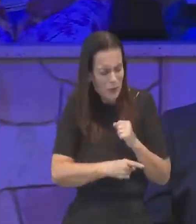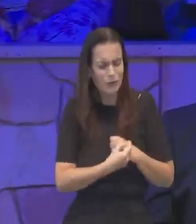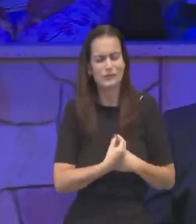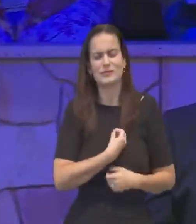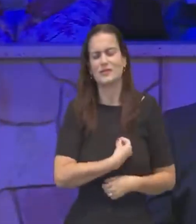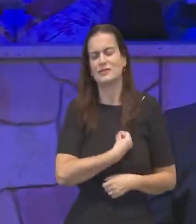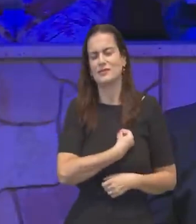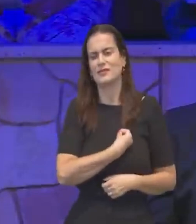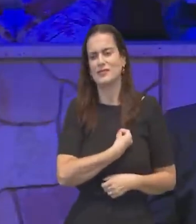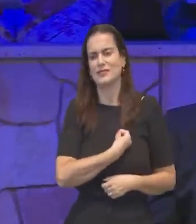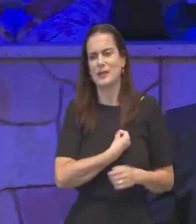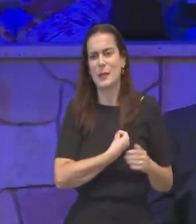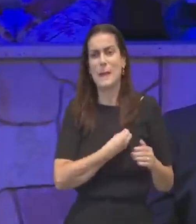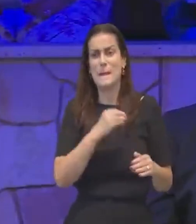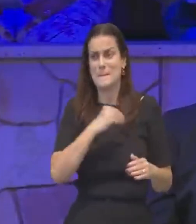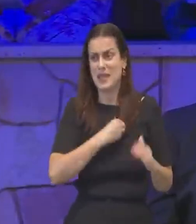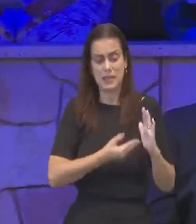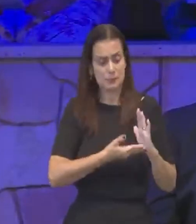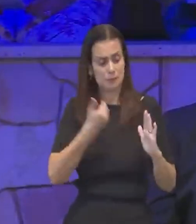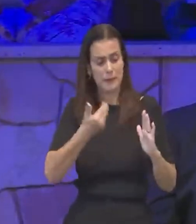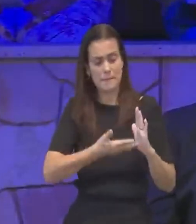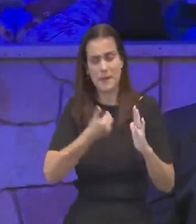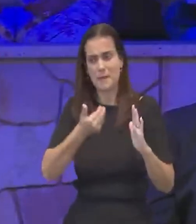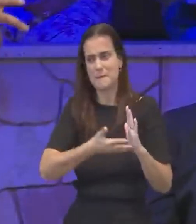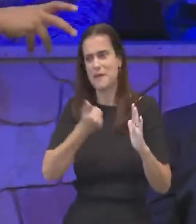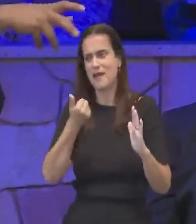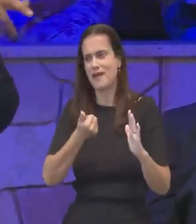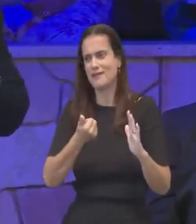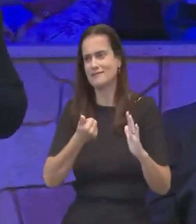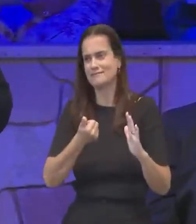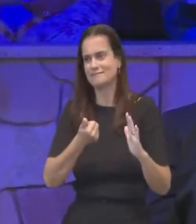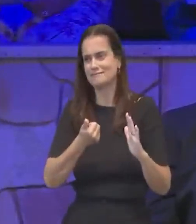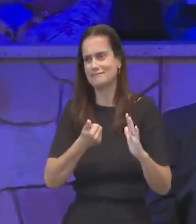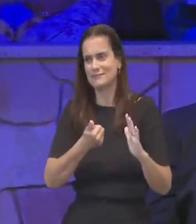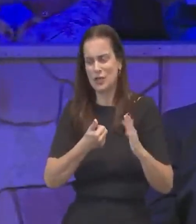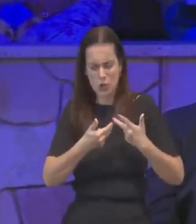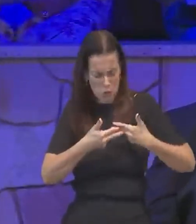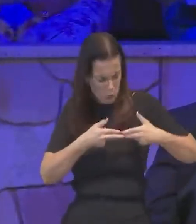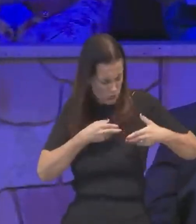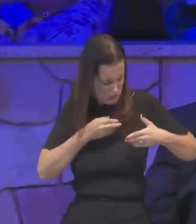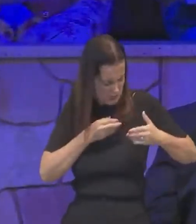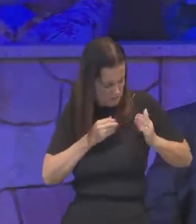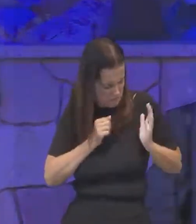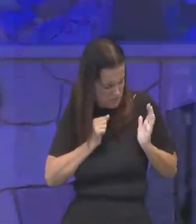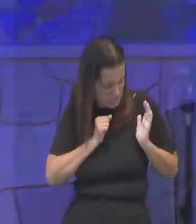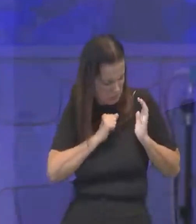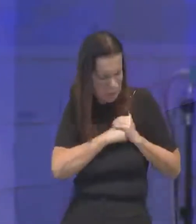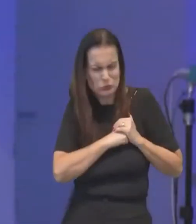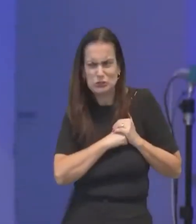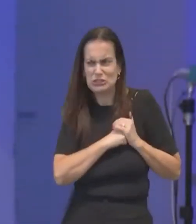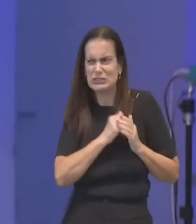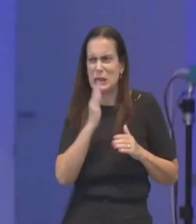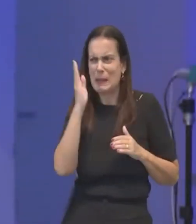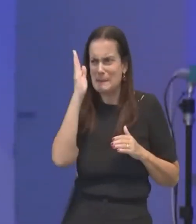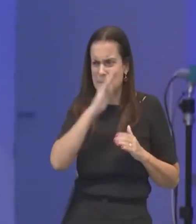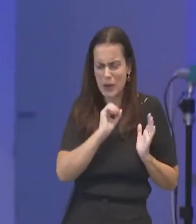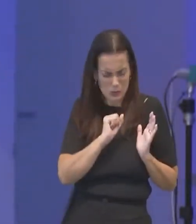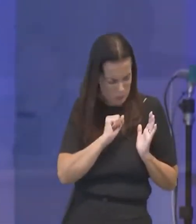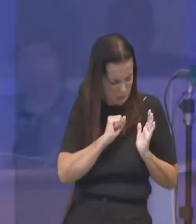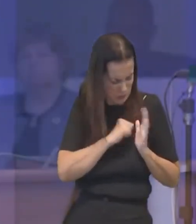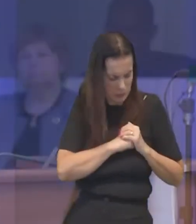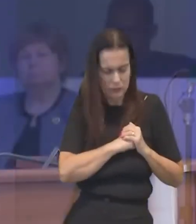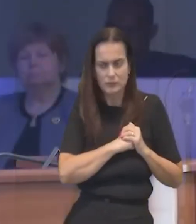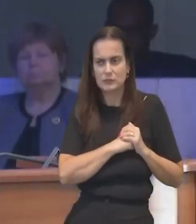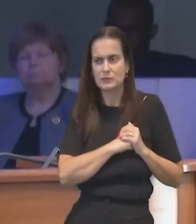mulher, removendo os pecados, entrando nos cômodos trancados que talvez ninguém naquela sociedade tinha autorização dado